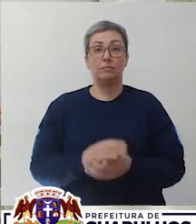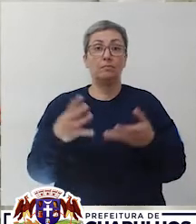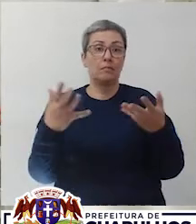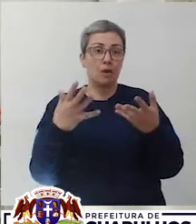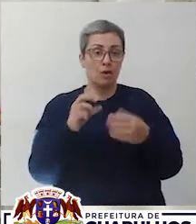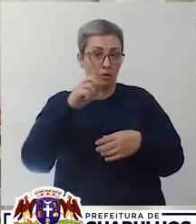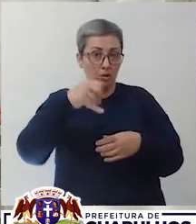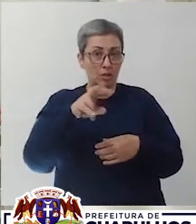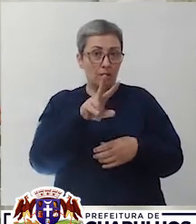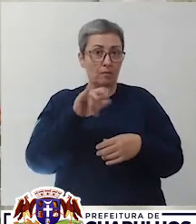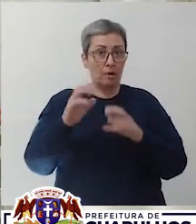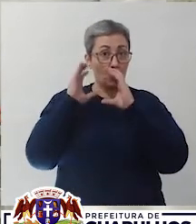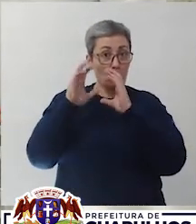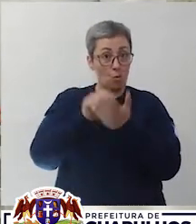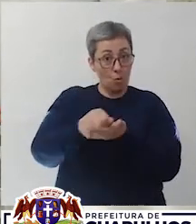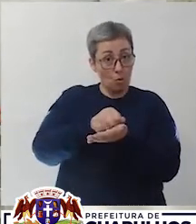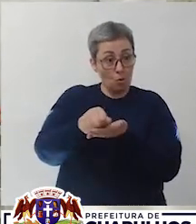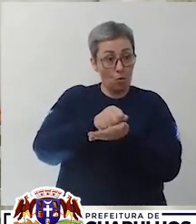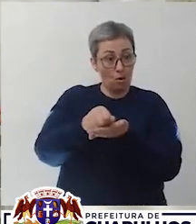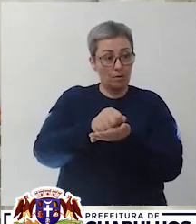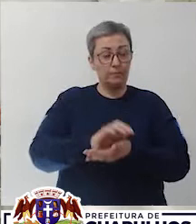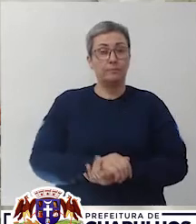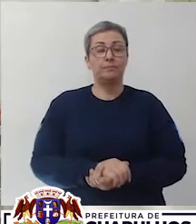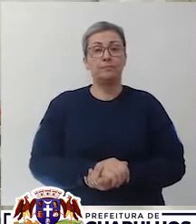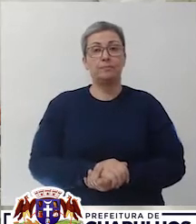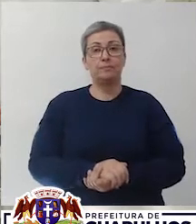Agora sim, vamos colocar o coco ralado